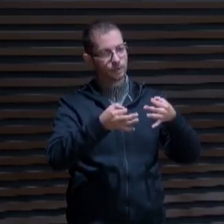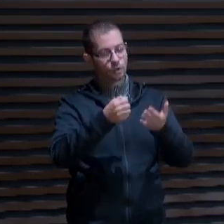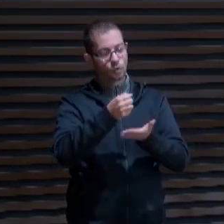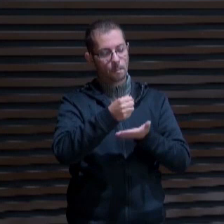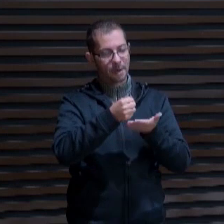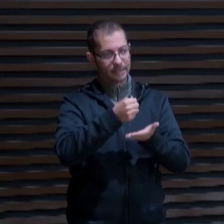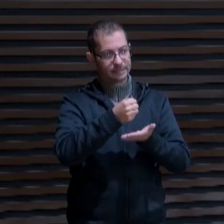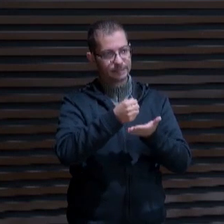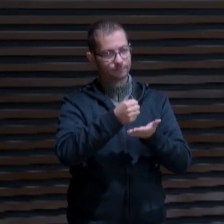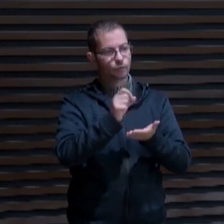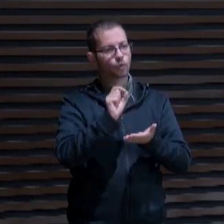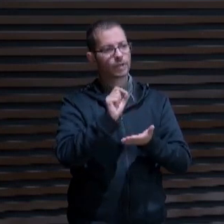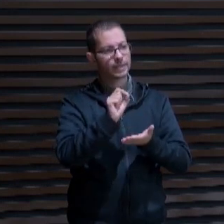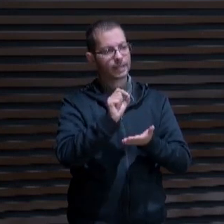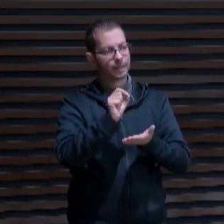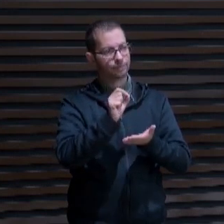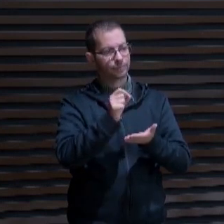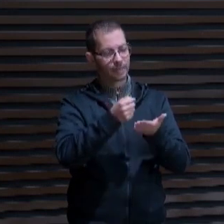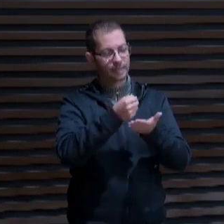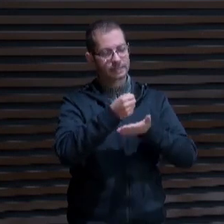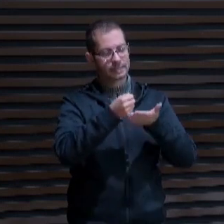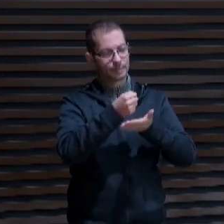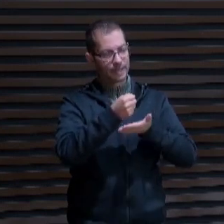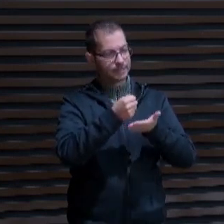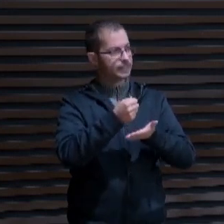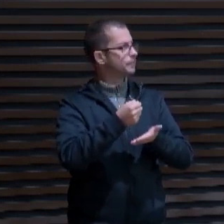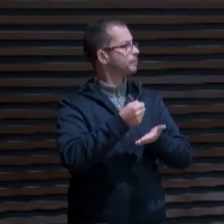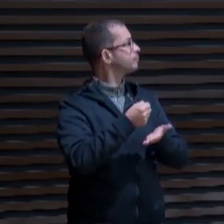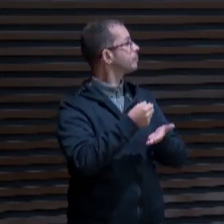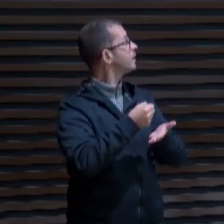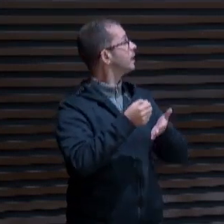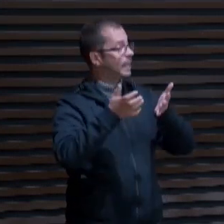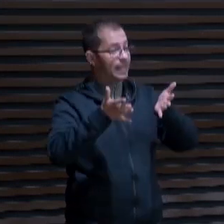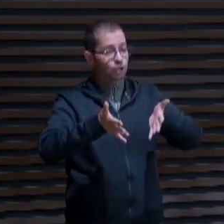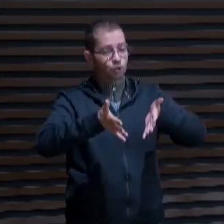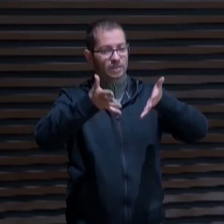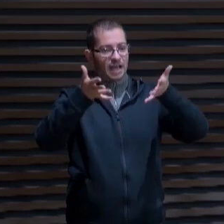fundamental. Quais são esses imperativos? Exultai,